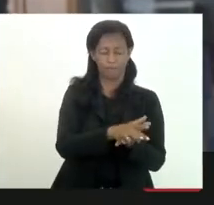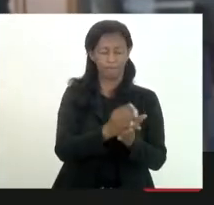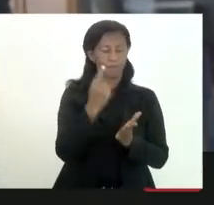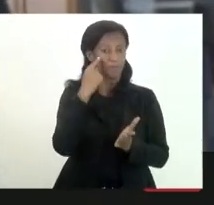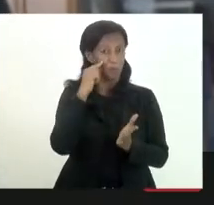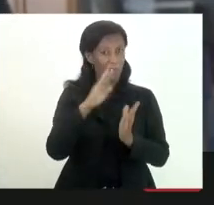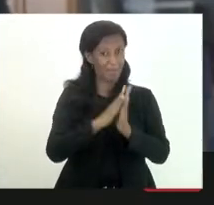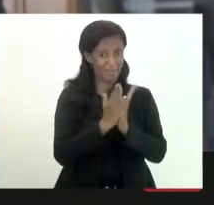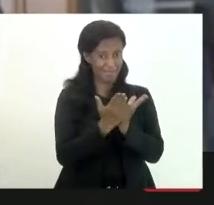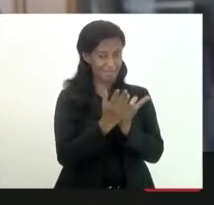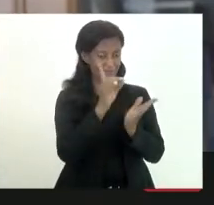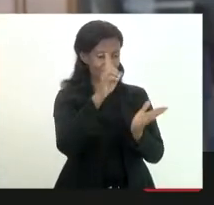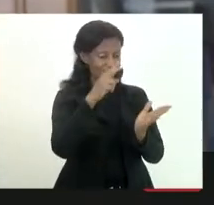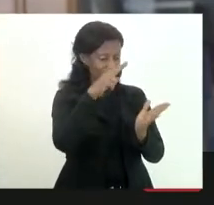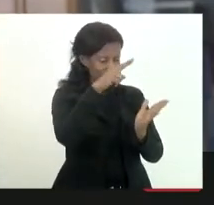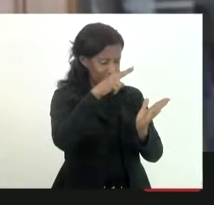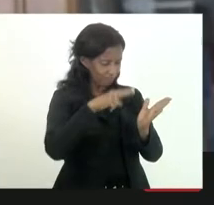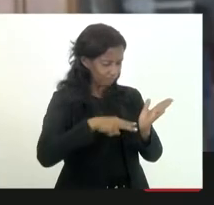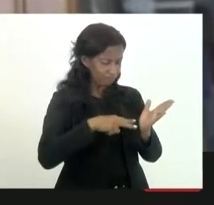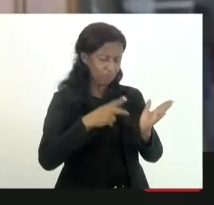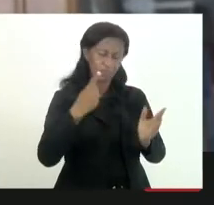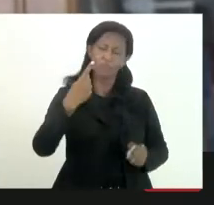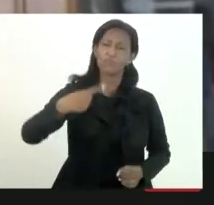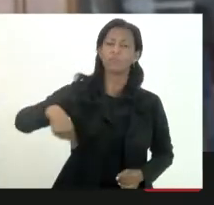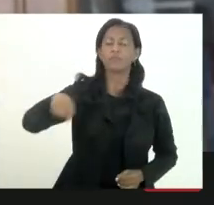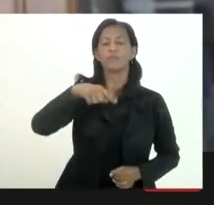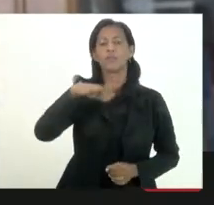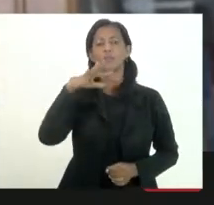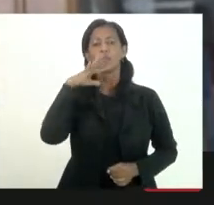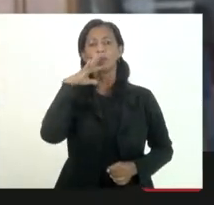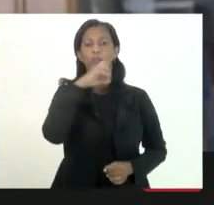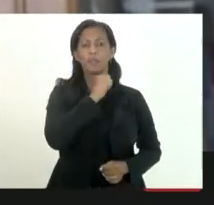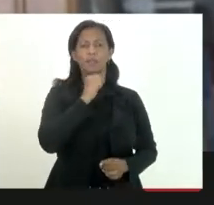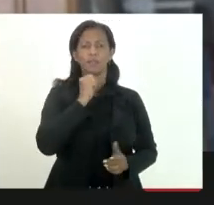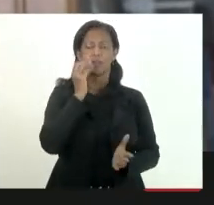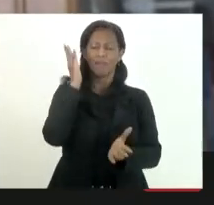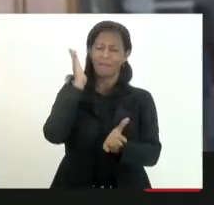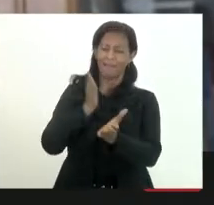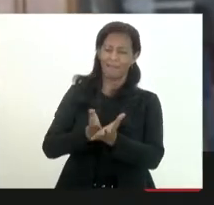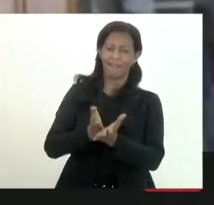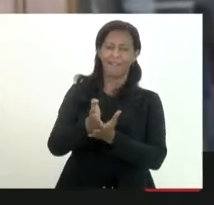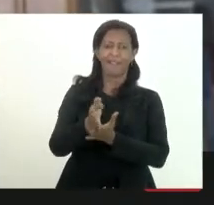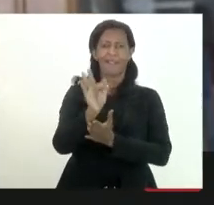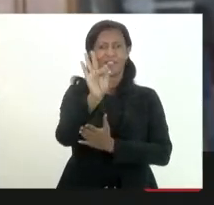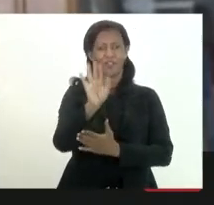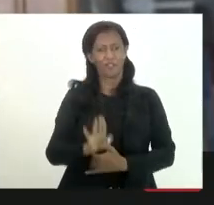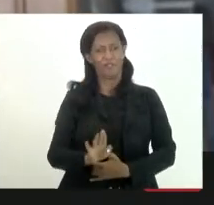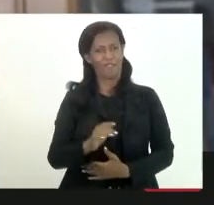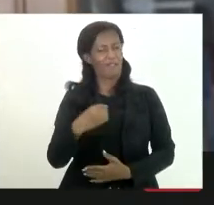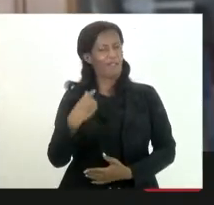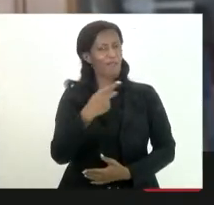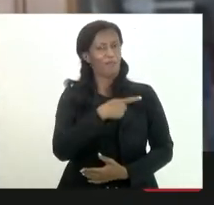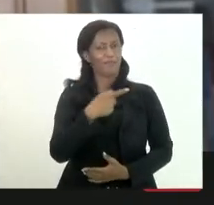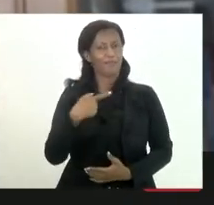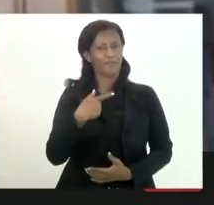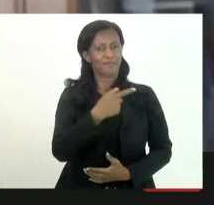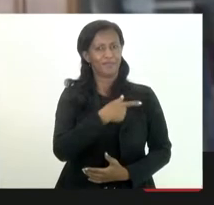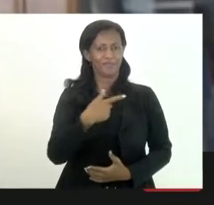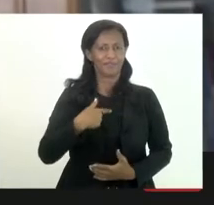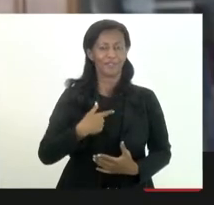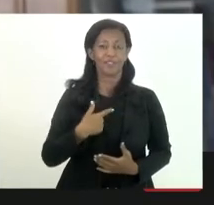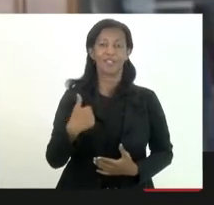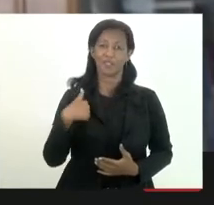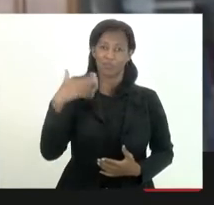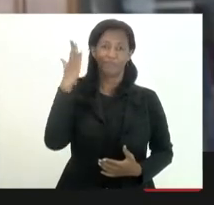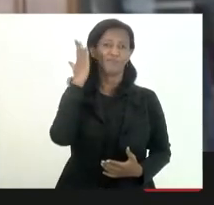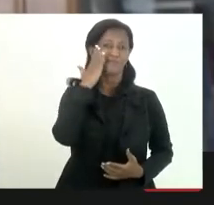bíblico, nós vamos perceber que essa é a nossa regra de fé, é a minha regra de fé como pastor, e eu sei